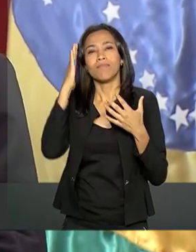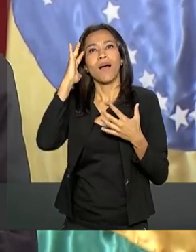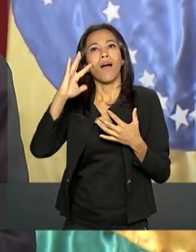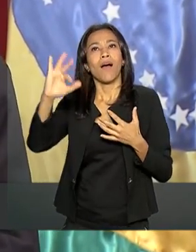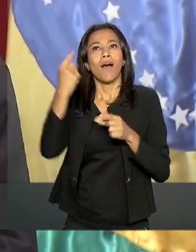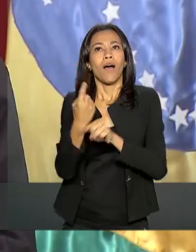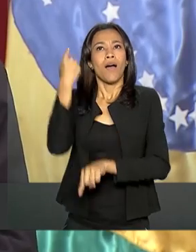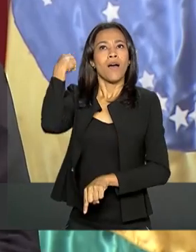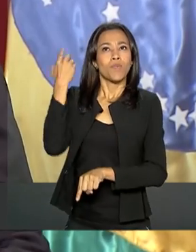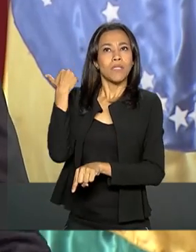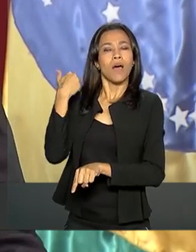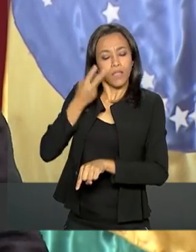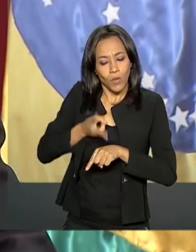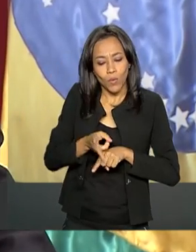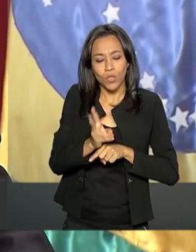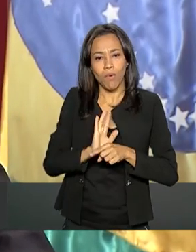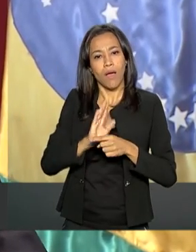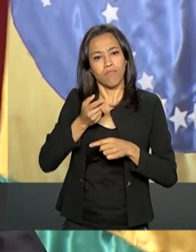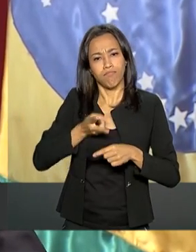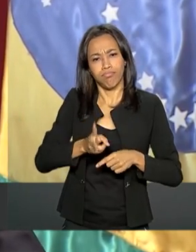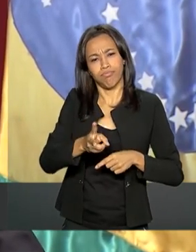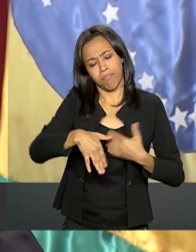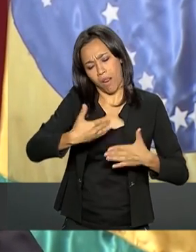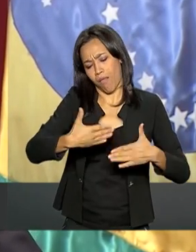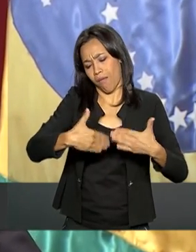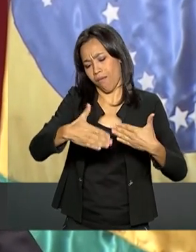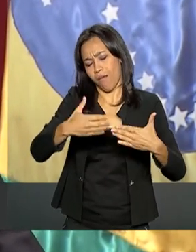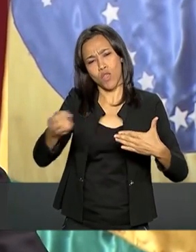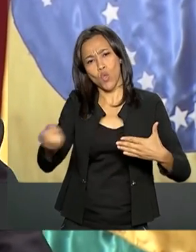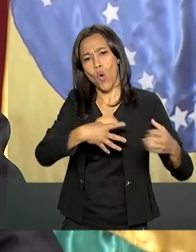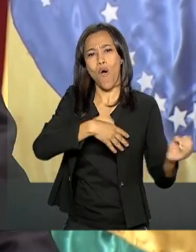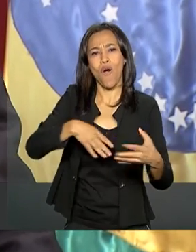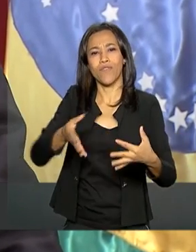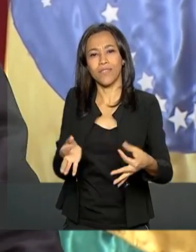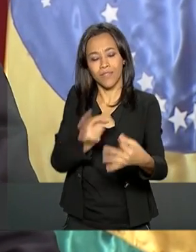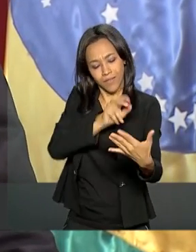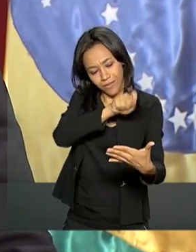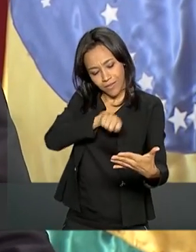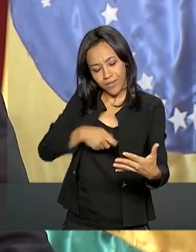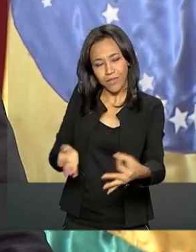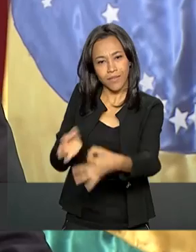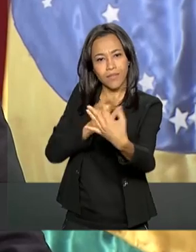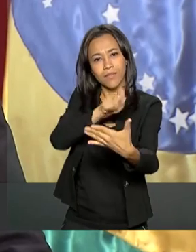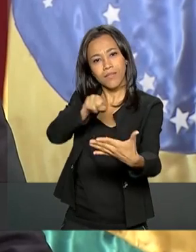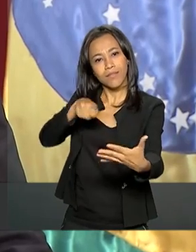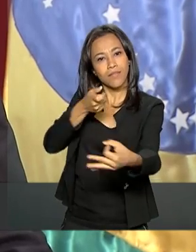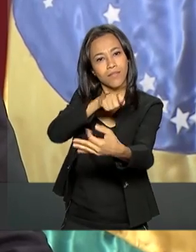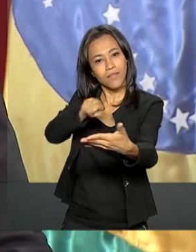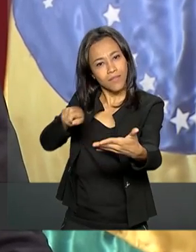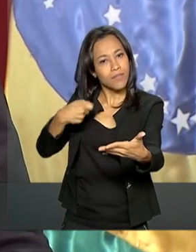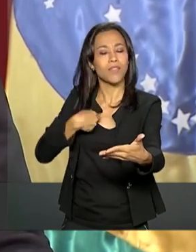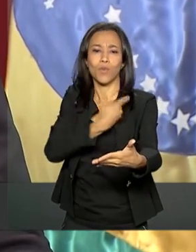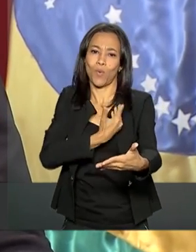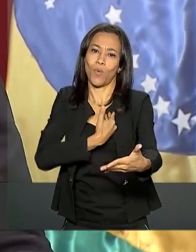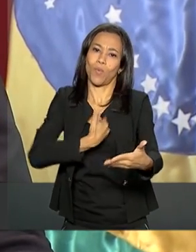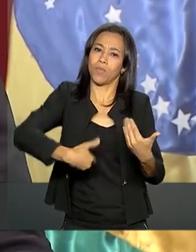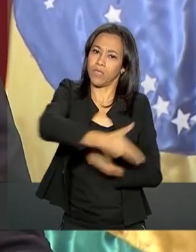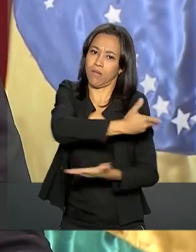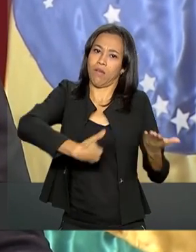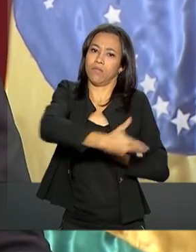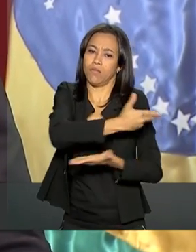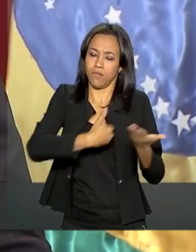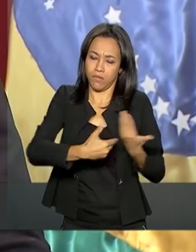grande salto e continuar construindo e escrevendo novas páginas nesta relação. O Brasil é o principal sócio comercial